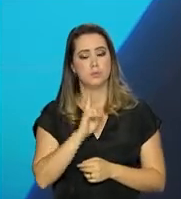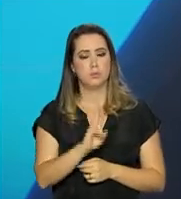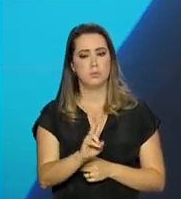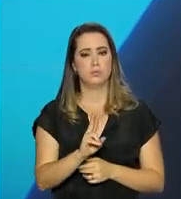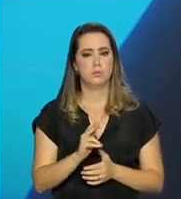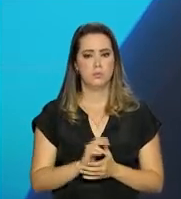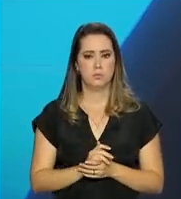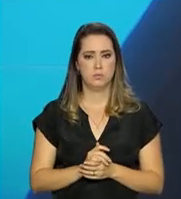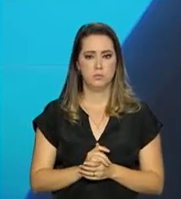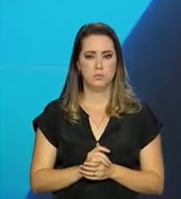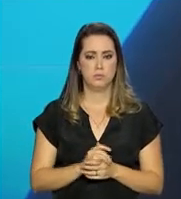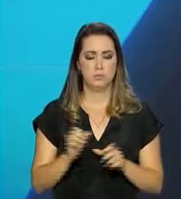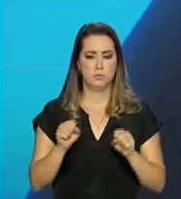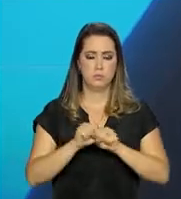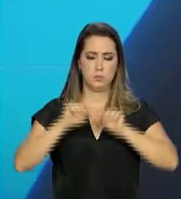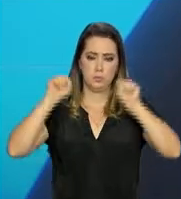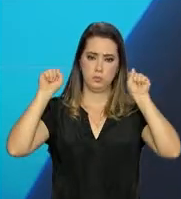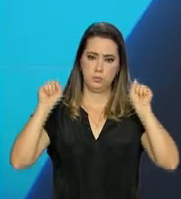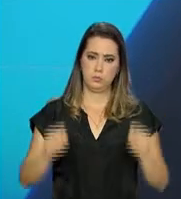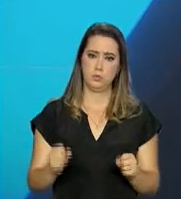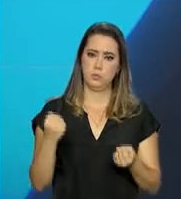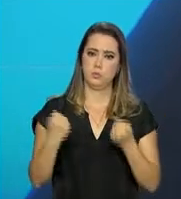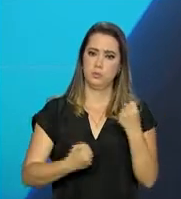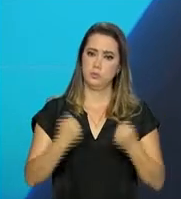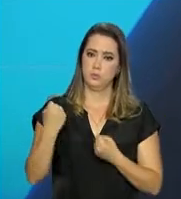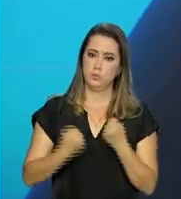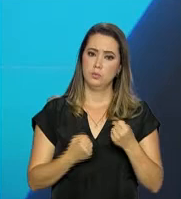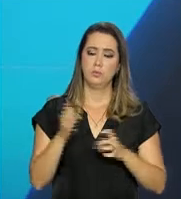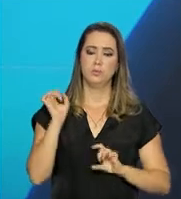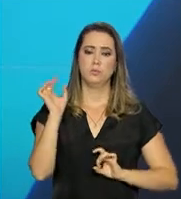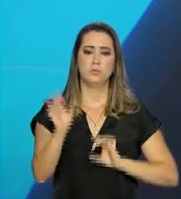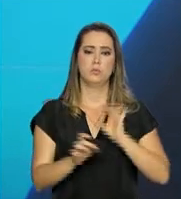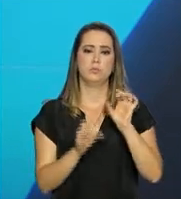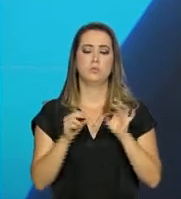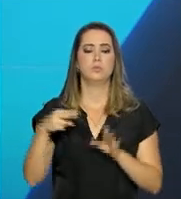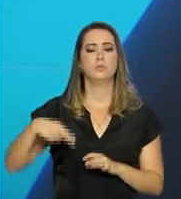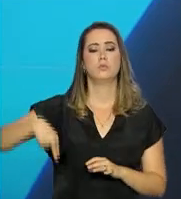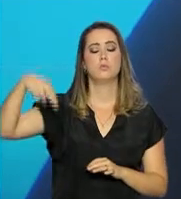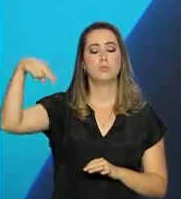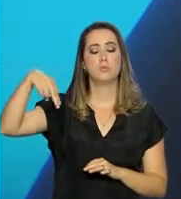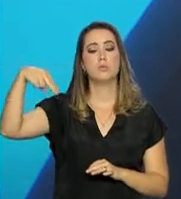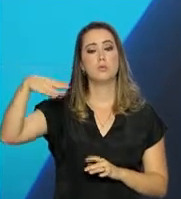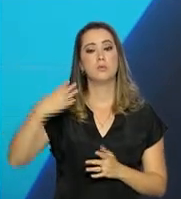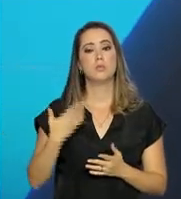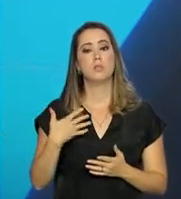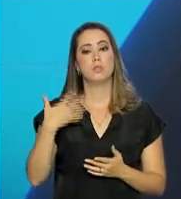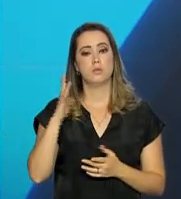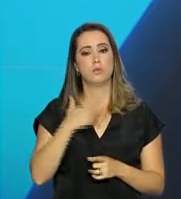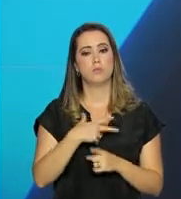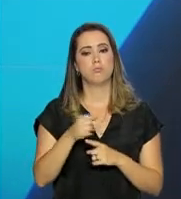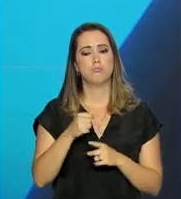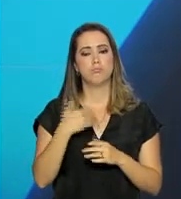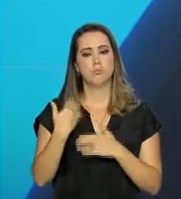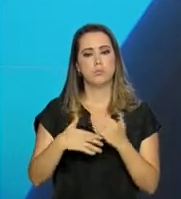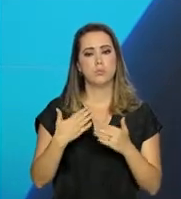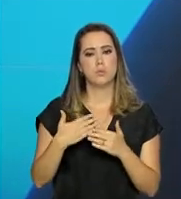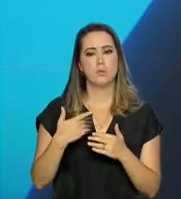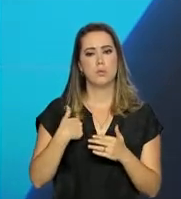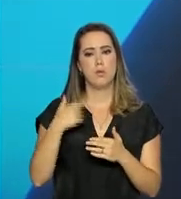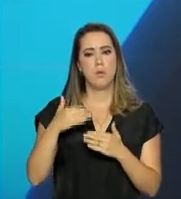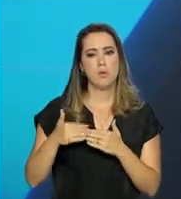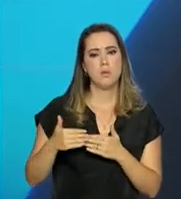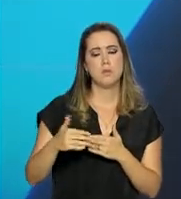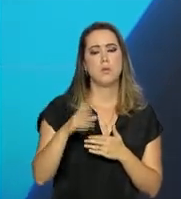que o sistema automotivo especial para o nordeste que vai se vencer logo mais será por mim